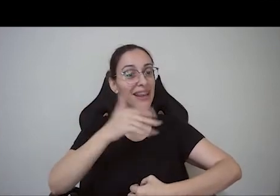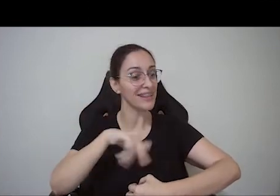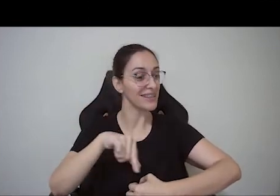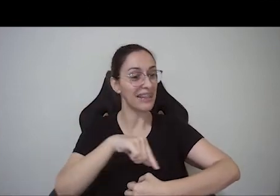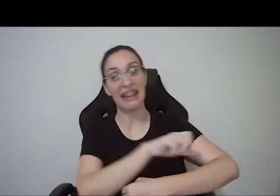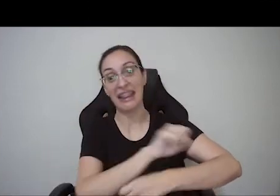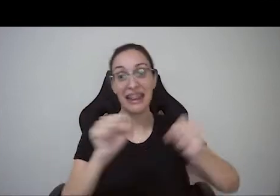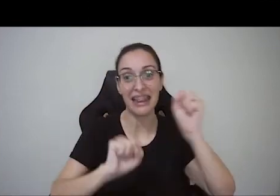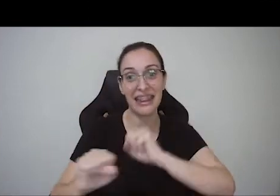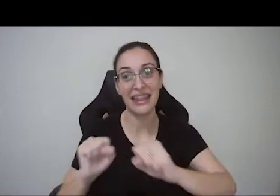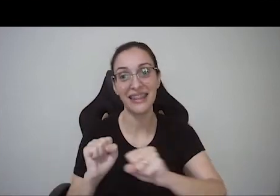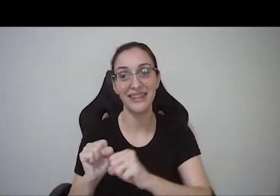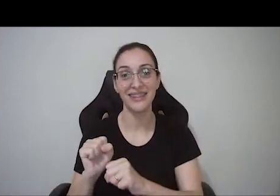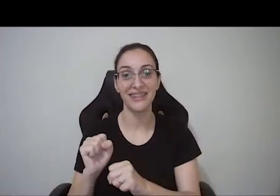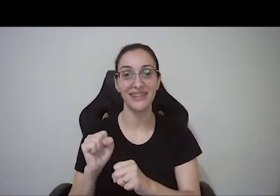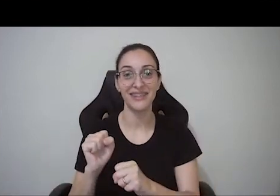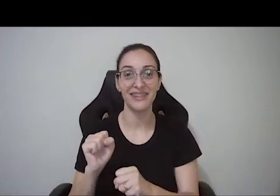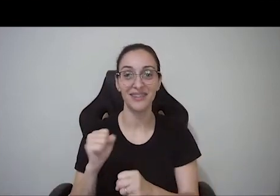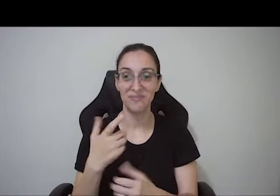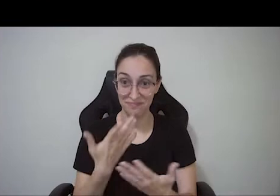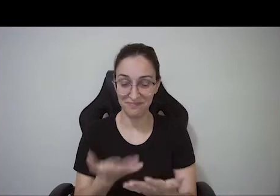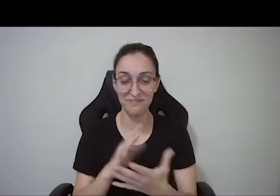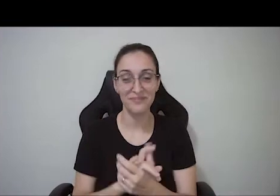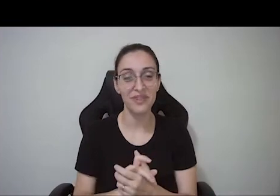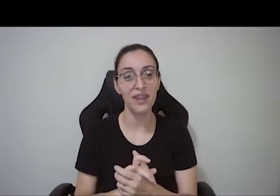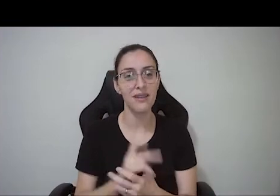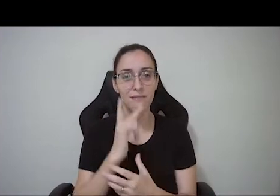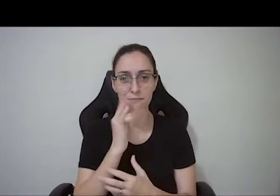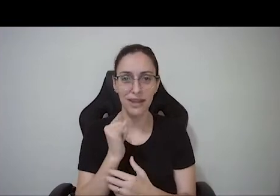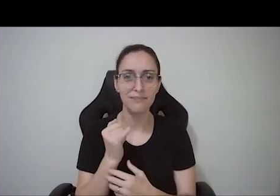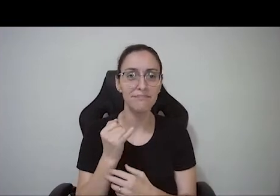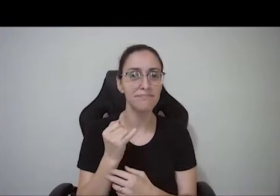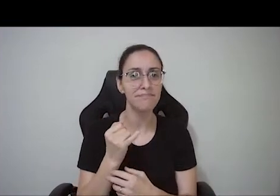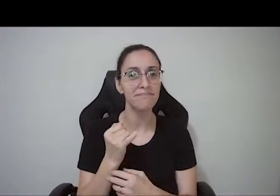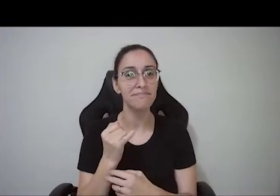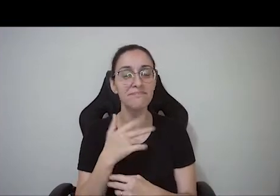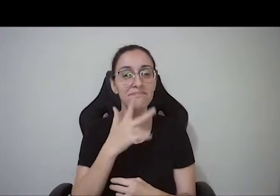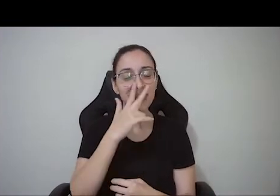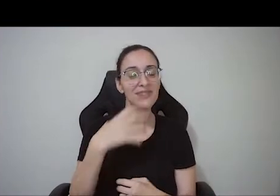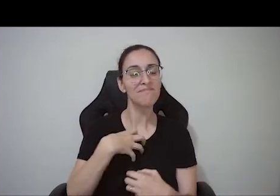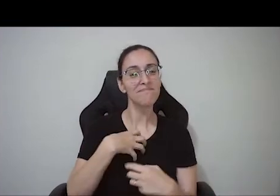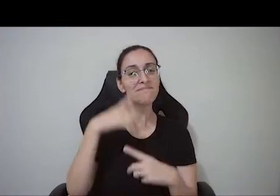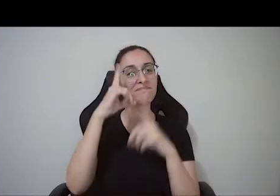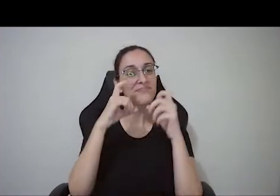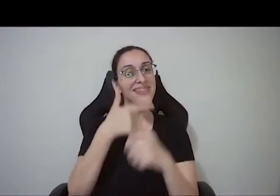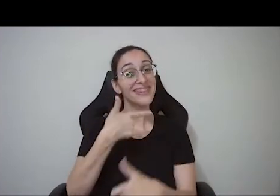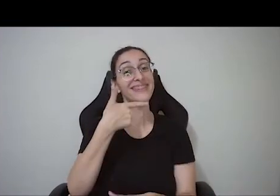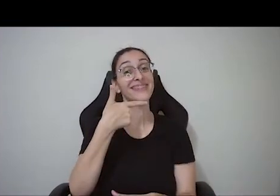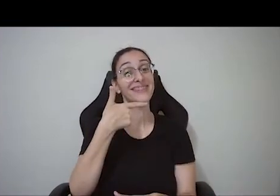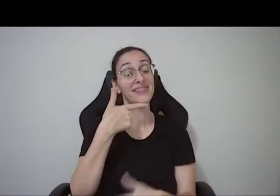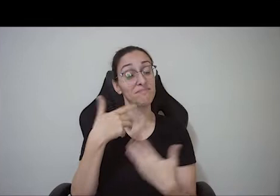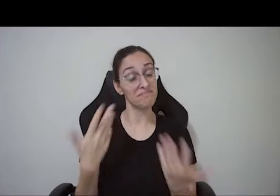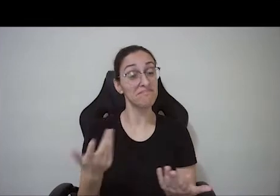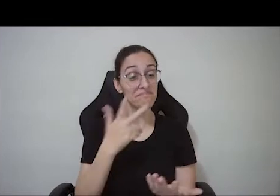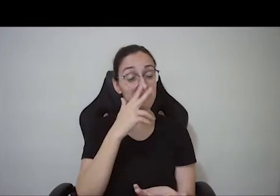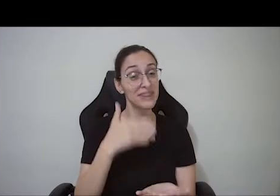te testando no malabarismo. Mas o pai tem uma expressão sorrindo, então a